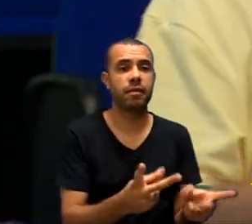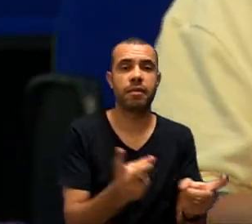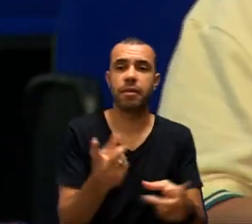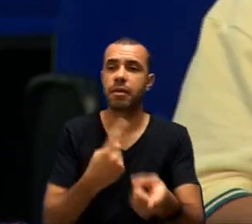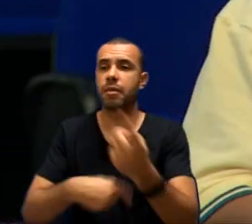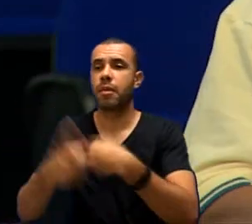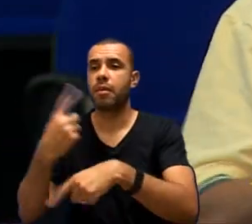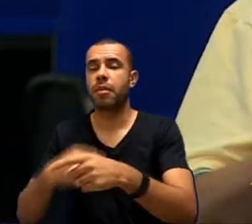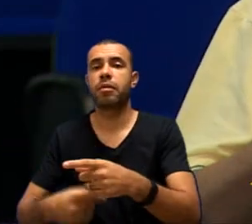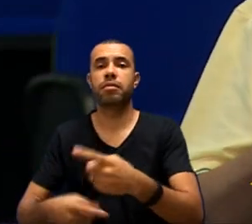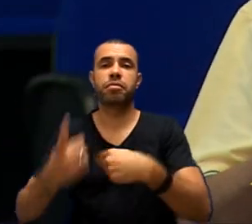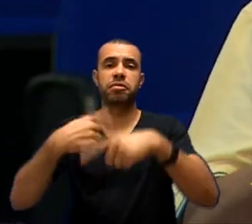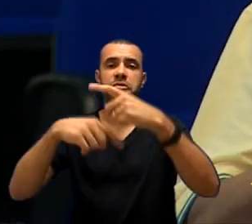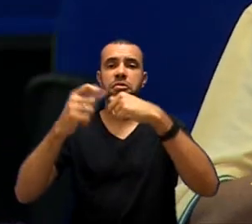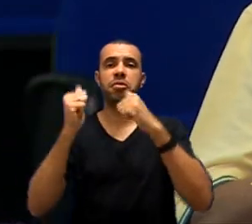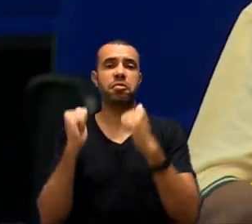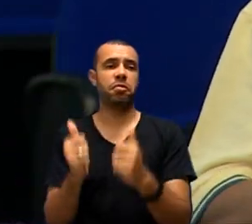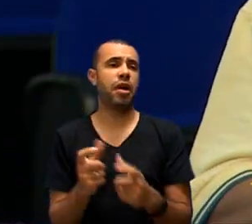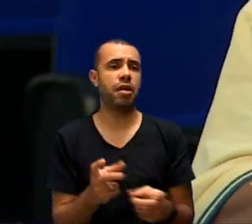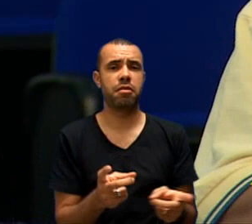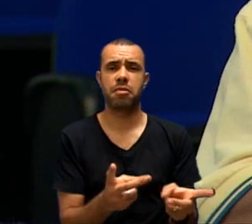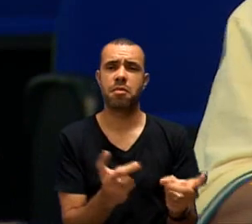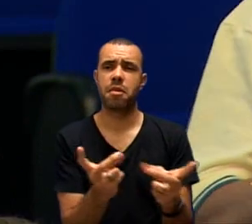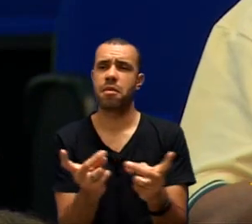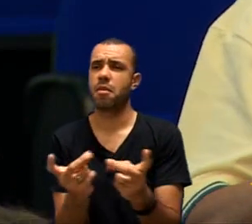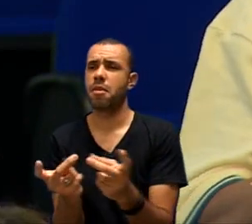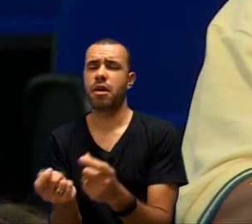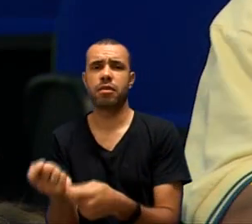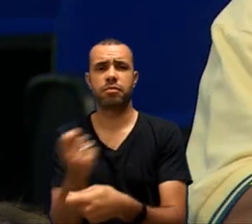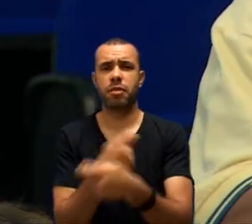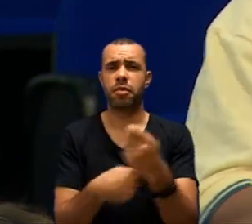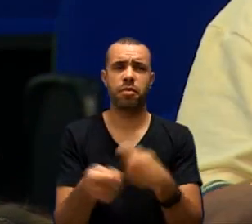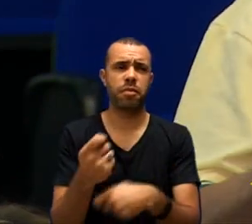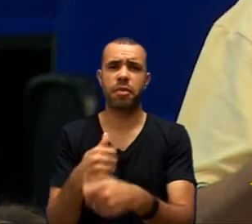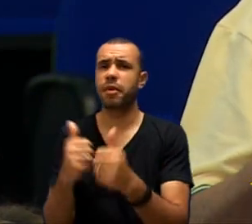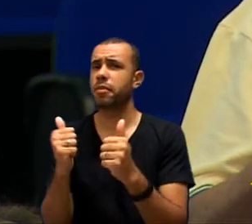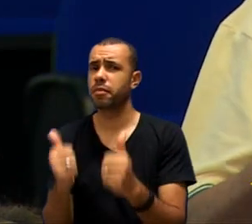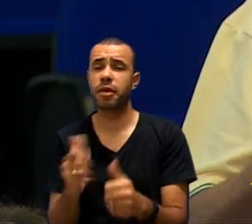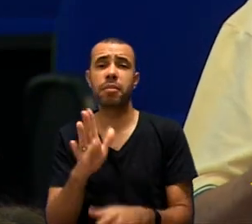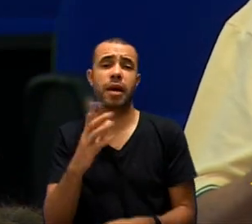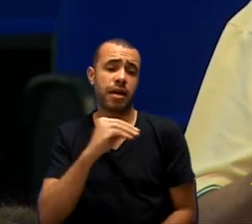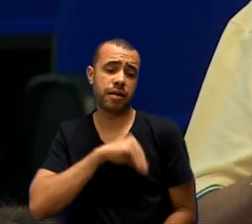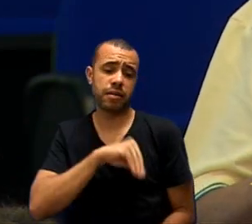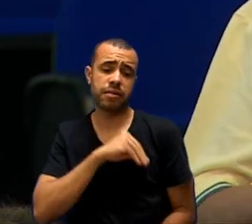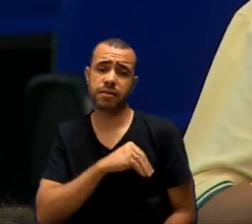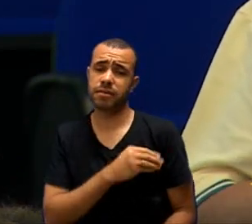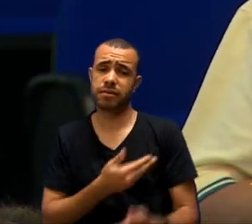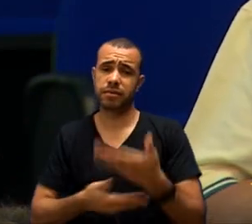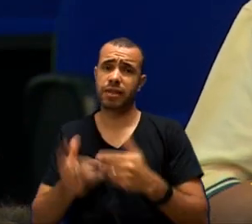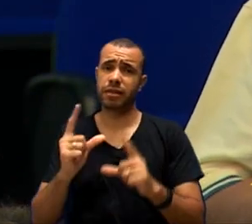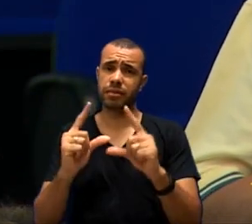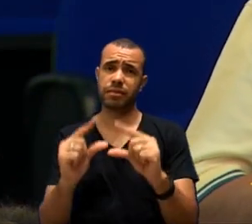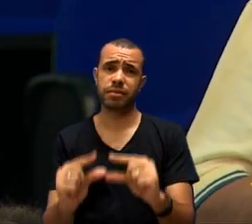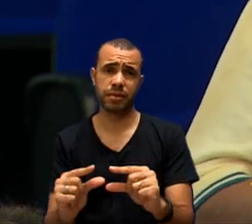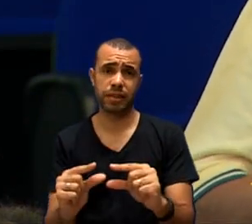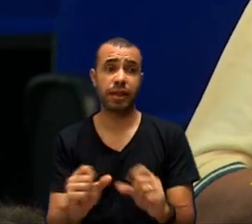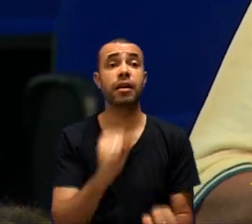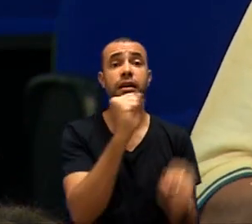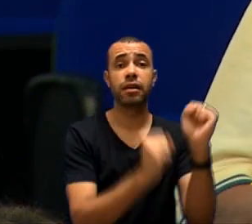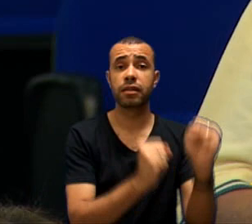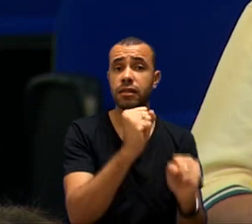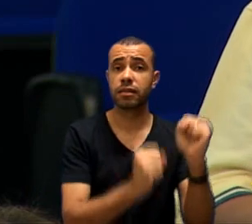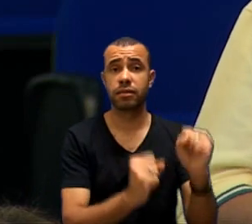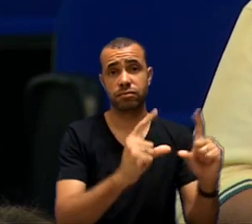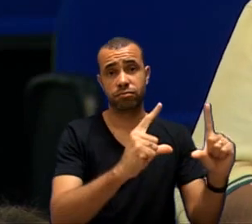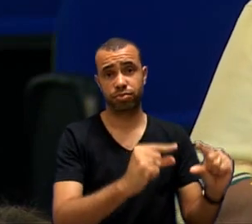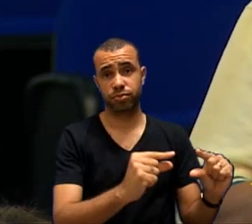E comércio tem uma atividade louvável, mas o padrão de remuneração é mais baixo. Então, nós